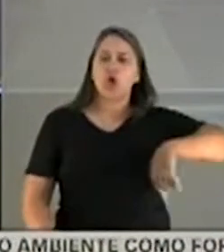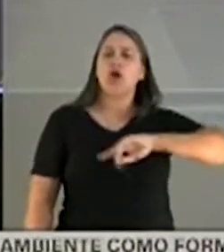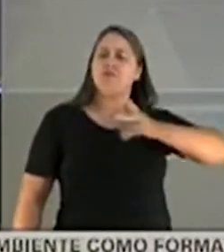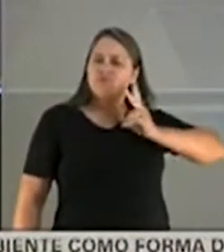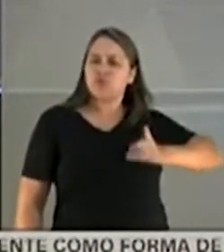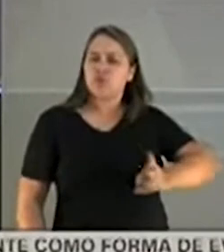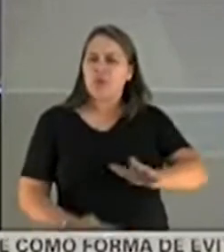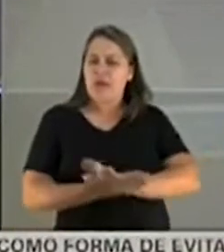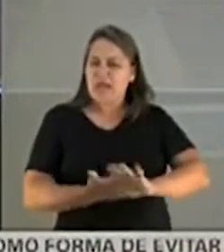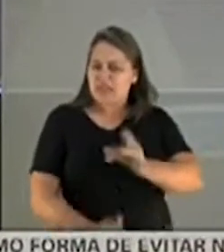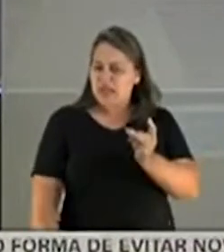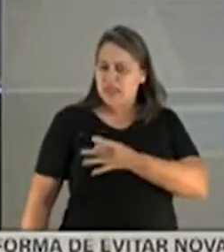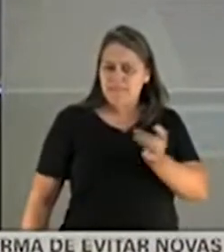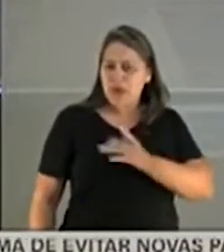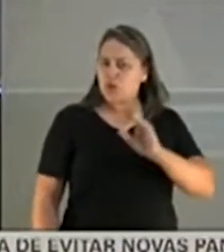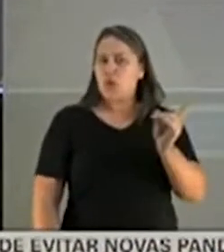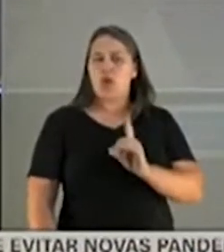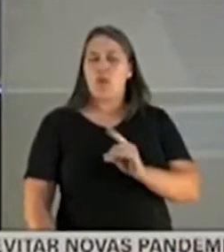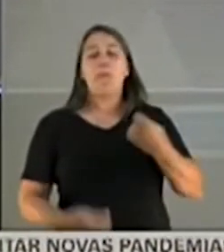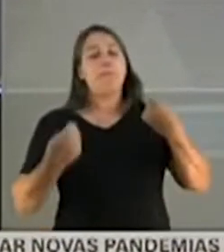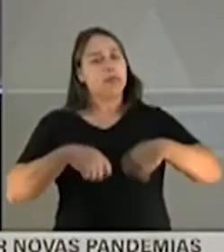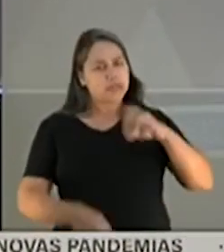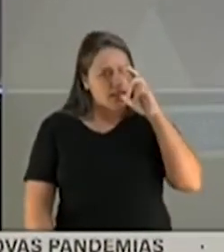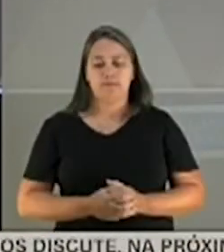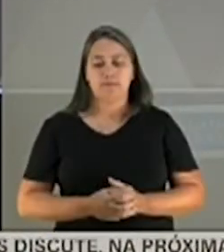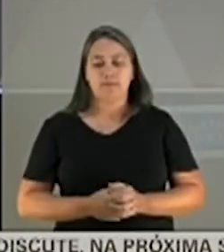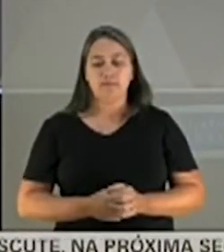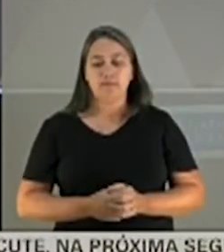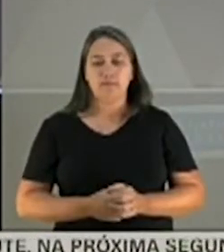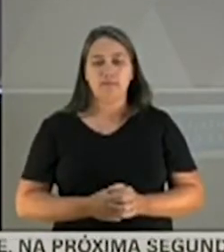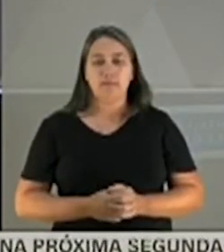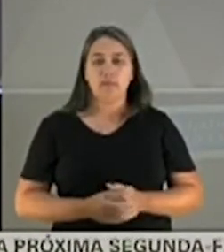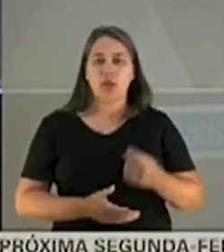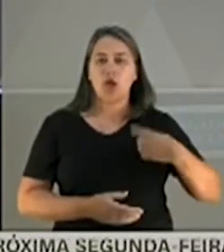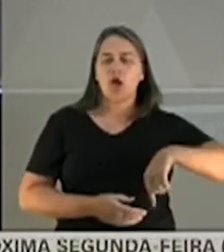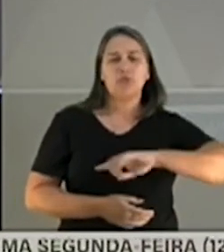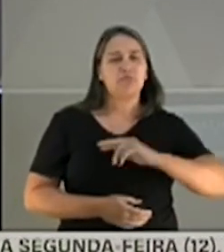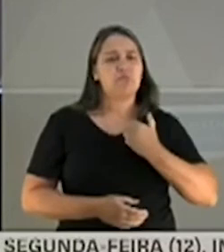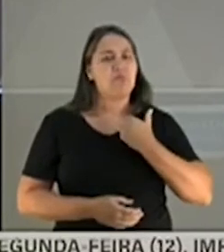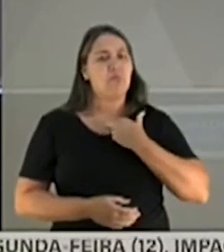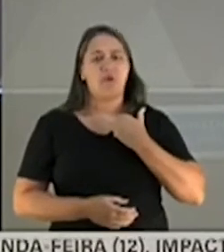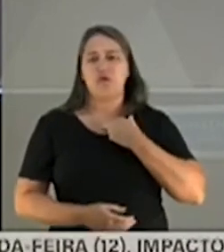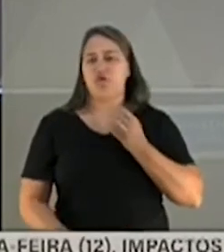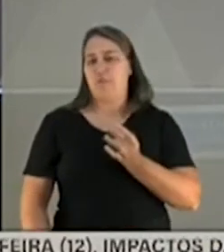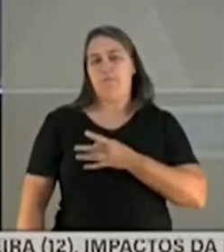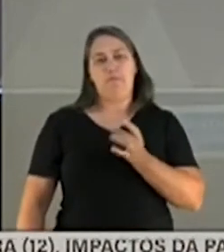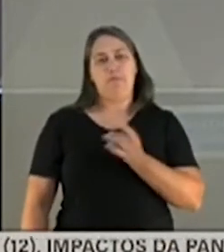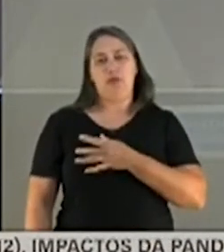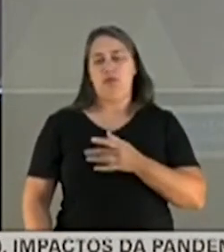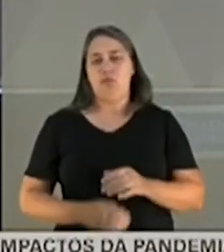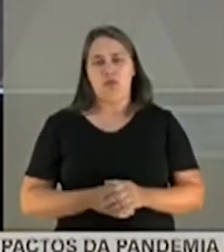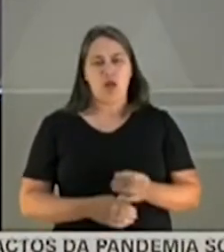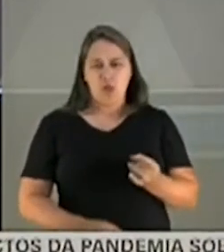e investigando quem precisar ser investigado. Nós não podemos ter medo de arreganhos,